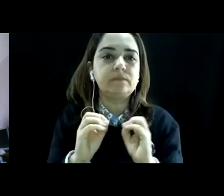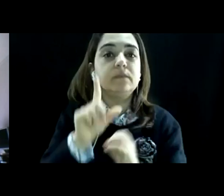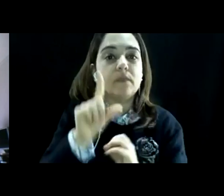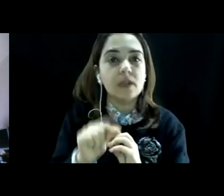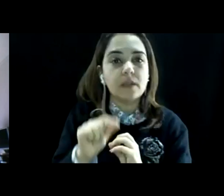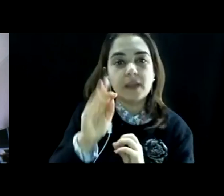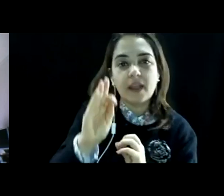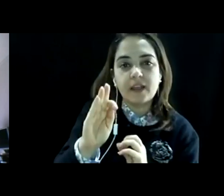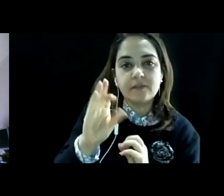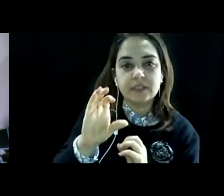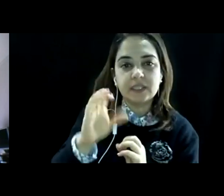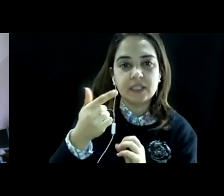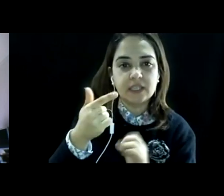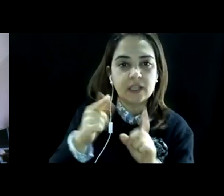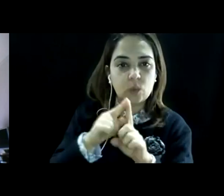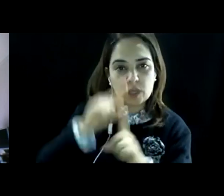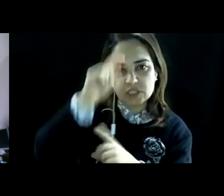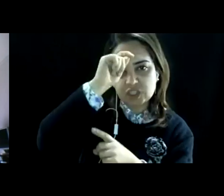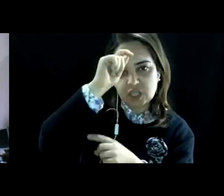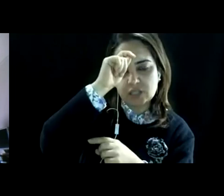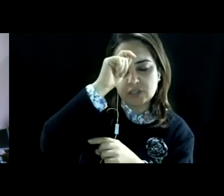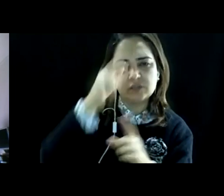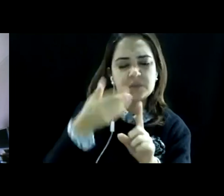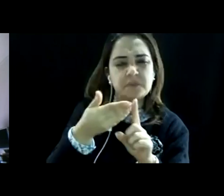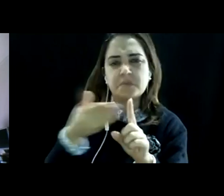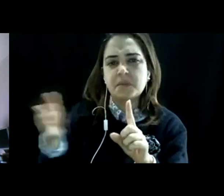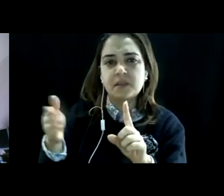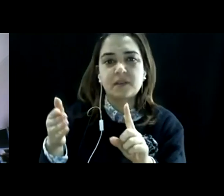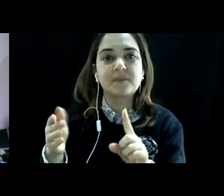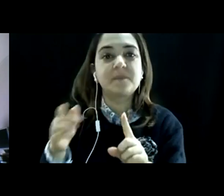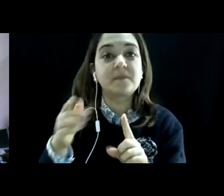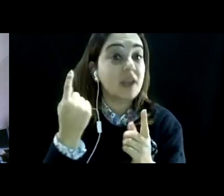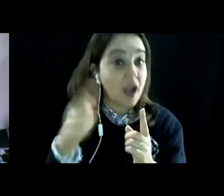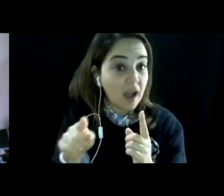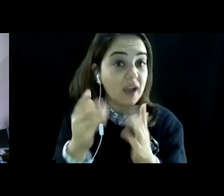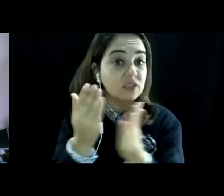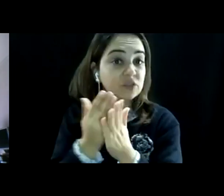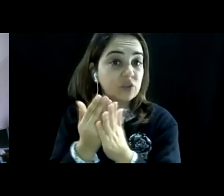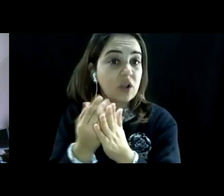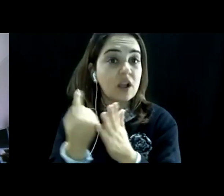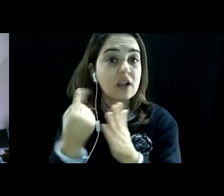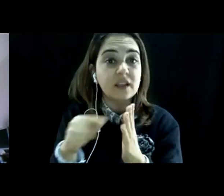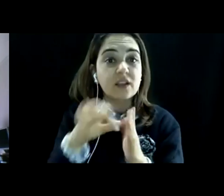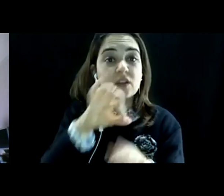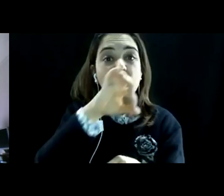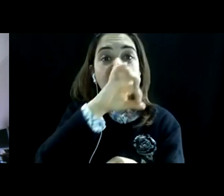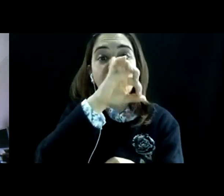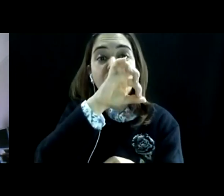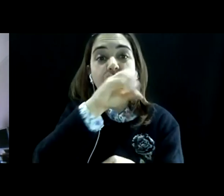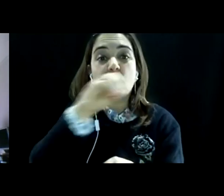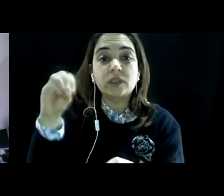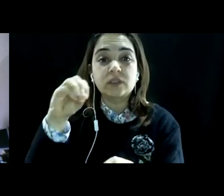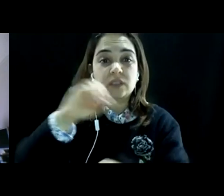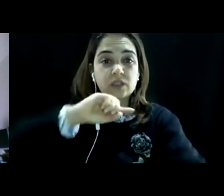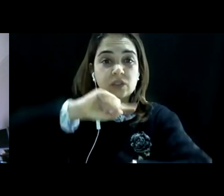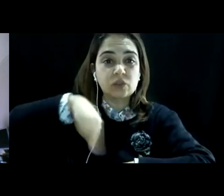que estão completamente desfasadas do que é uma realidade. Nós temos escolas com 800 horas de FCT, o que num curso que tem